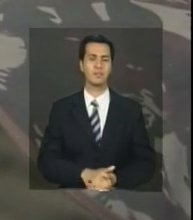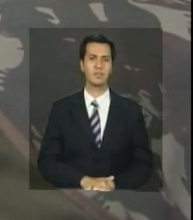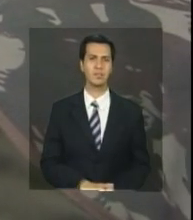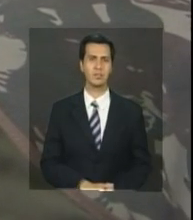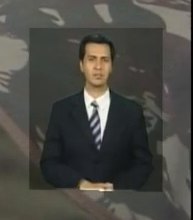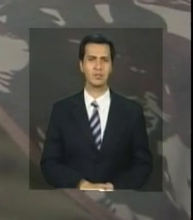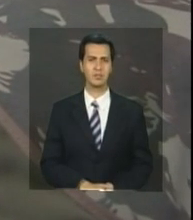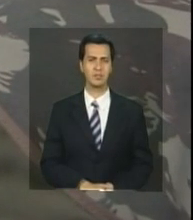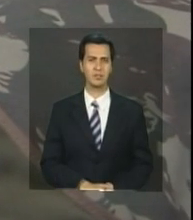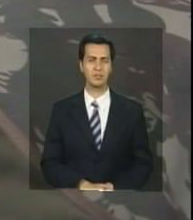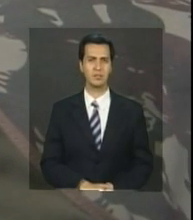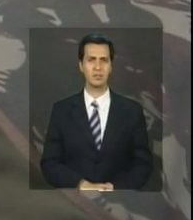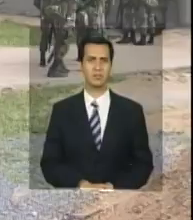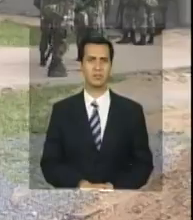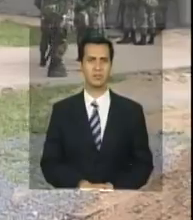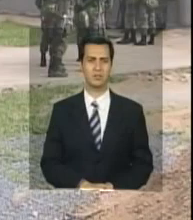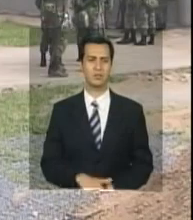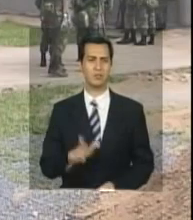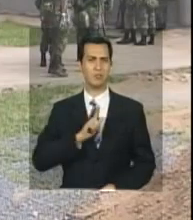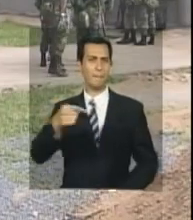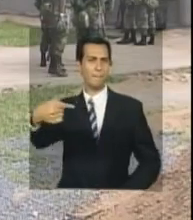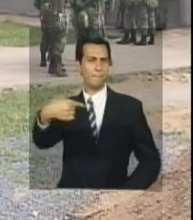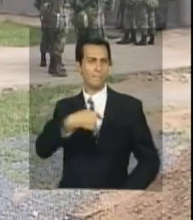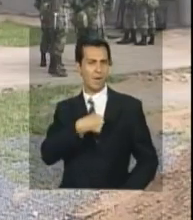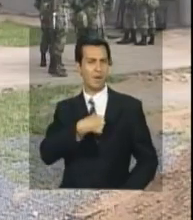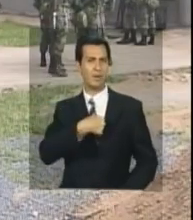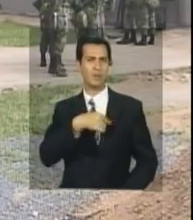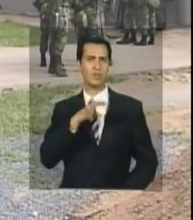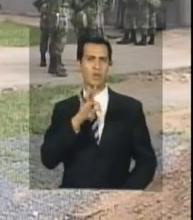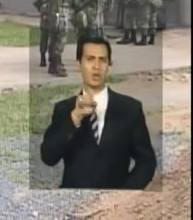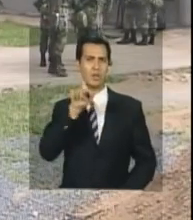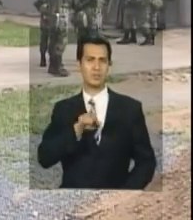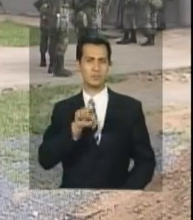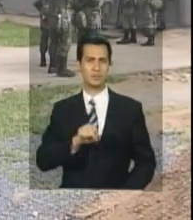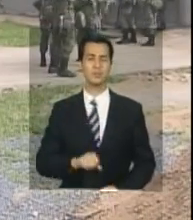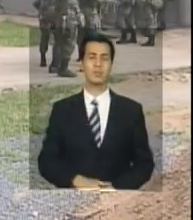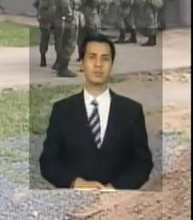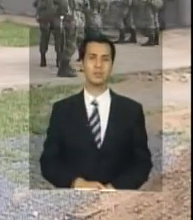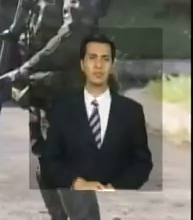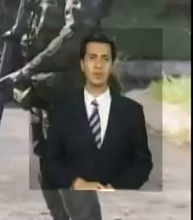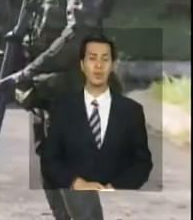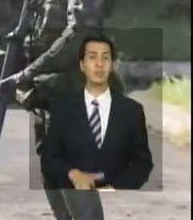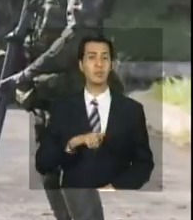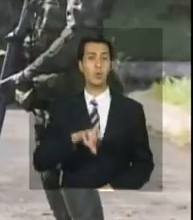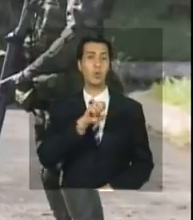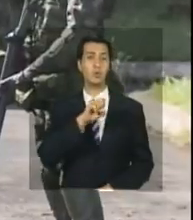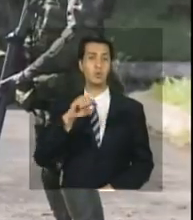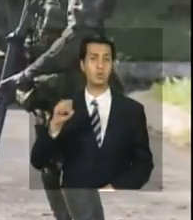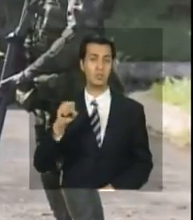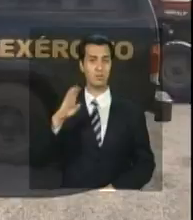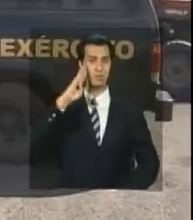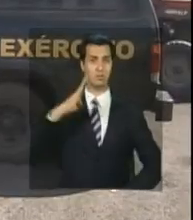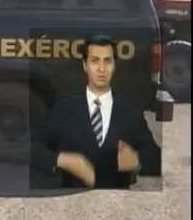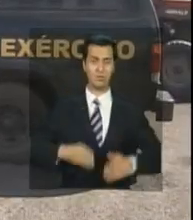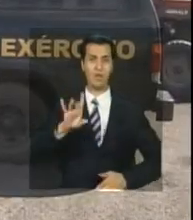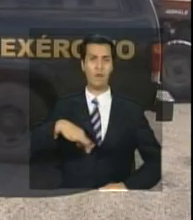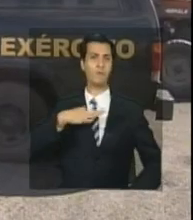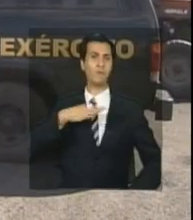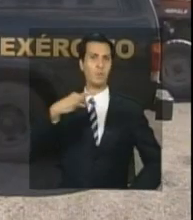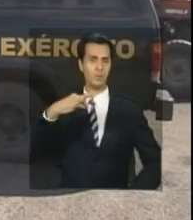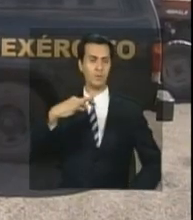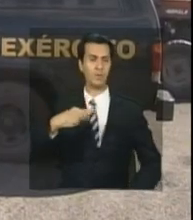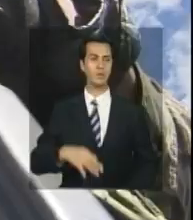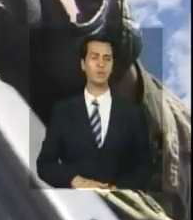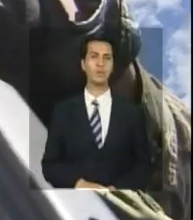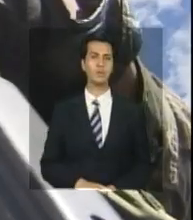Ferido, letal, tórax. Os 810 militares que estão em Cristalina são voluntários. O sargento Francisco